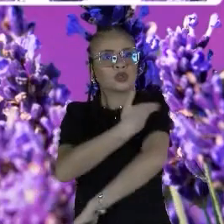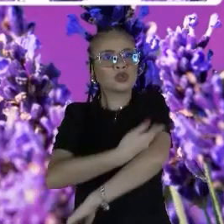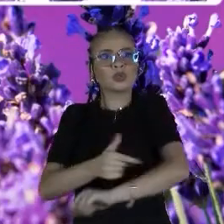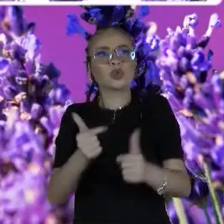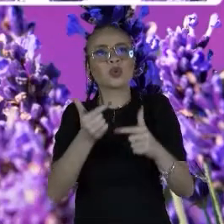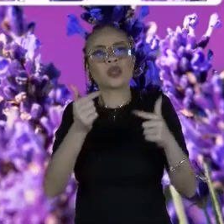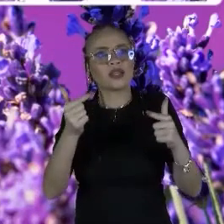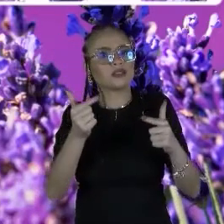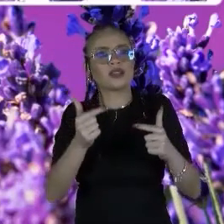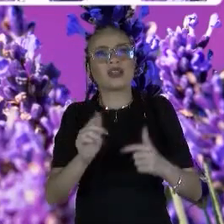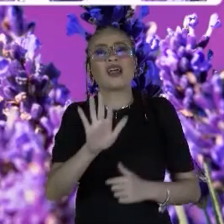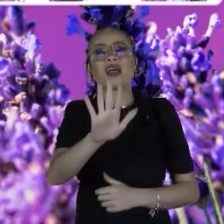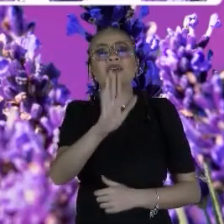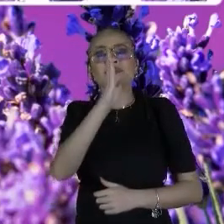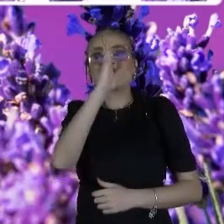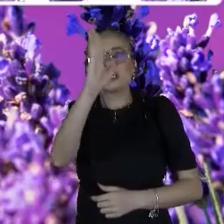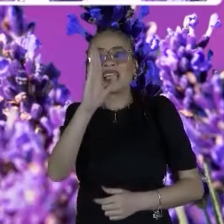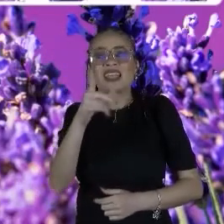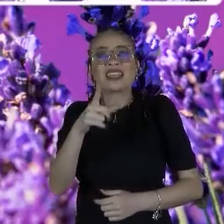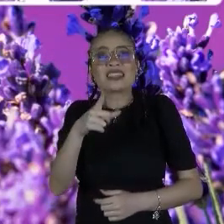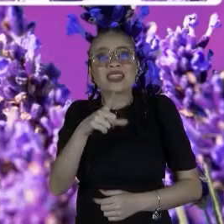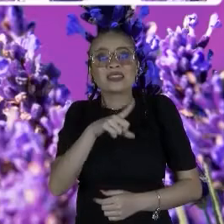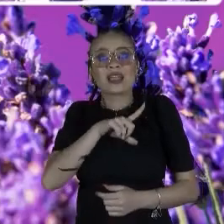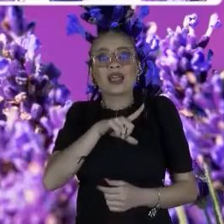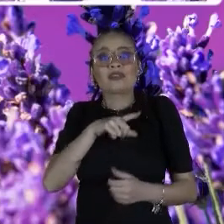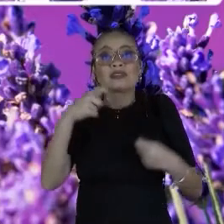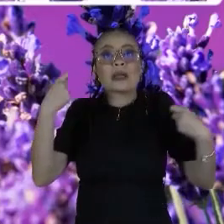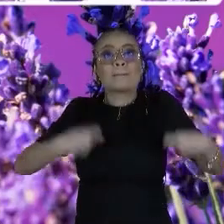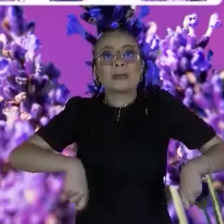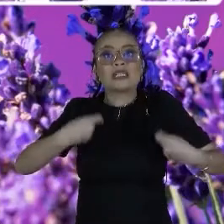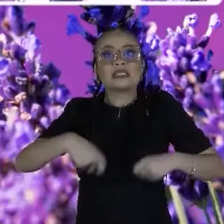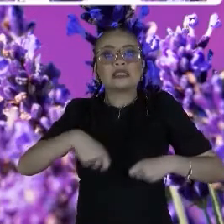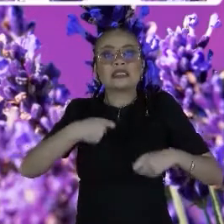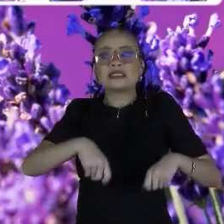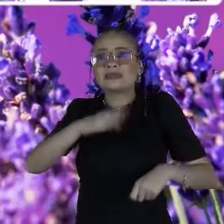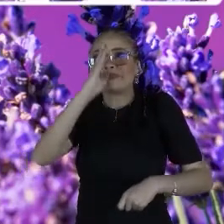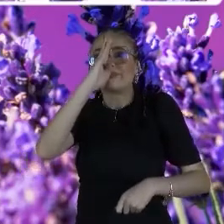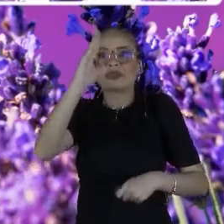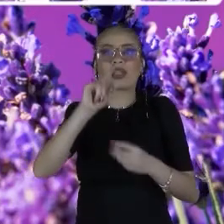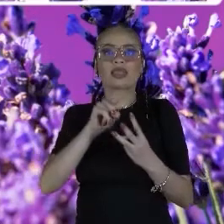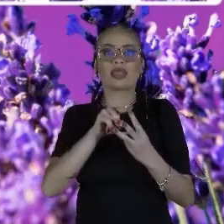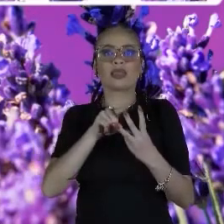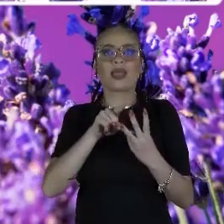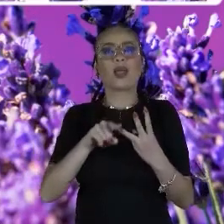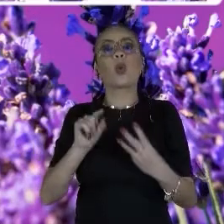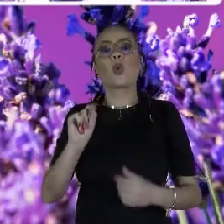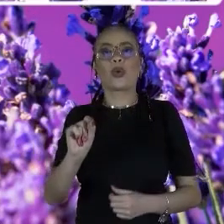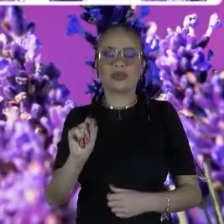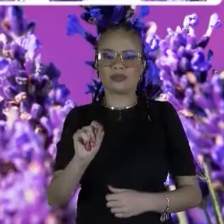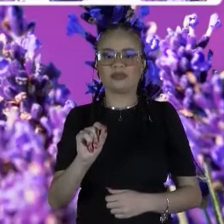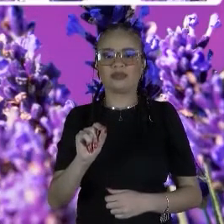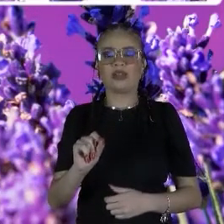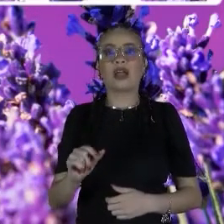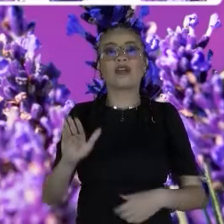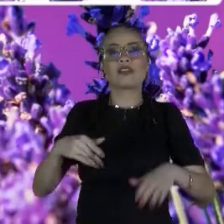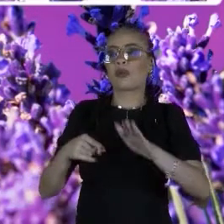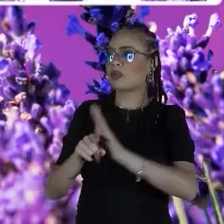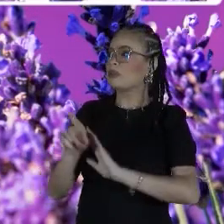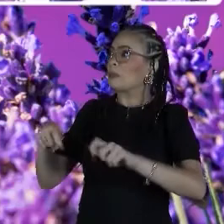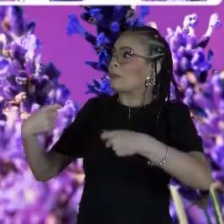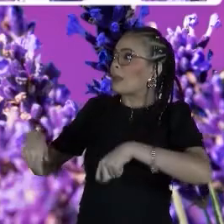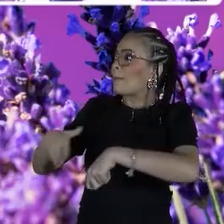você né Quais são as três necessidades as três primeiras porque não vejo a gente começa fazendo essa pergunta para as pessoas quais são as necessidades